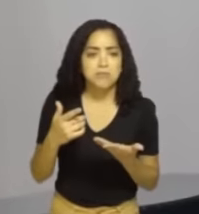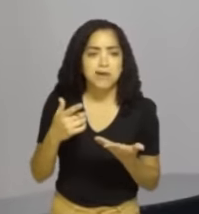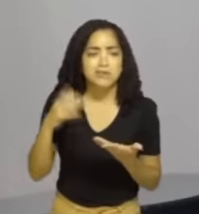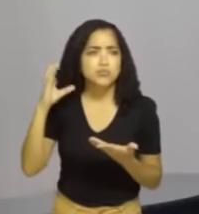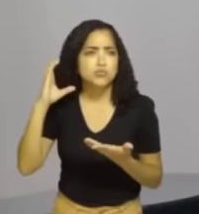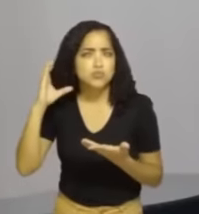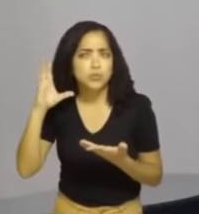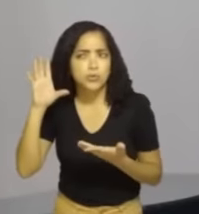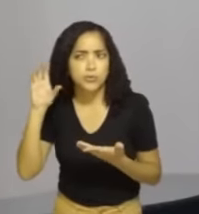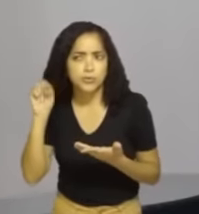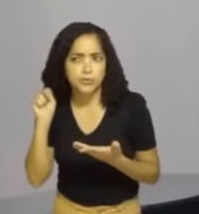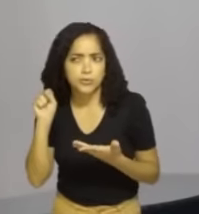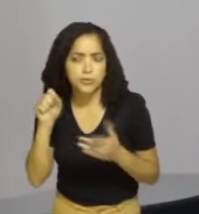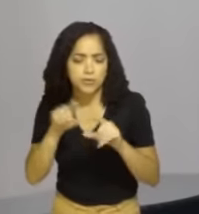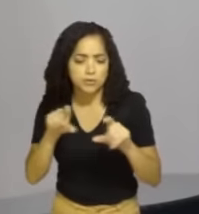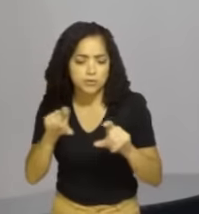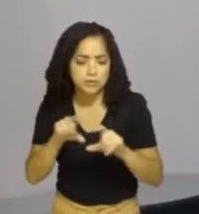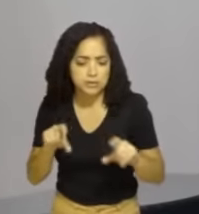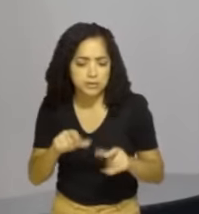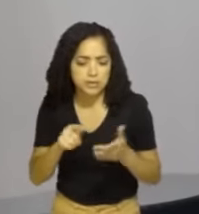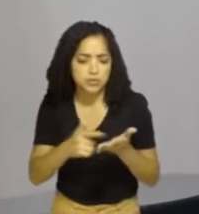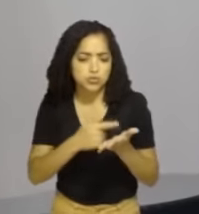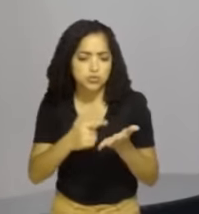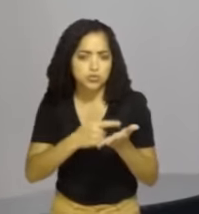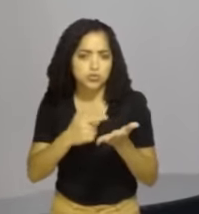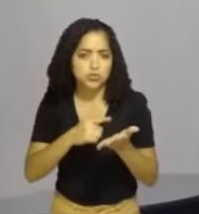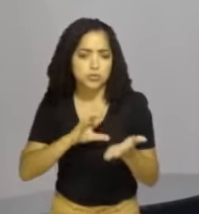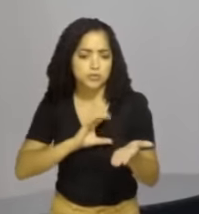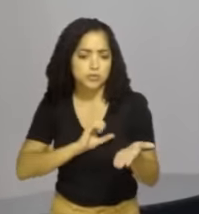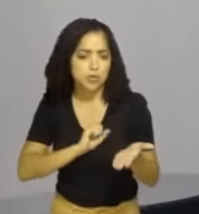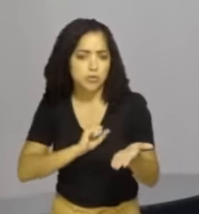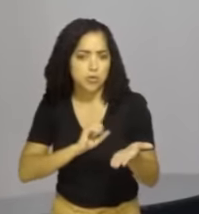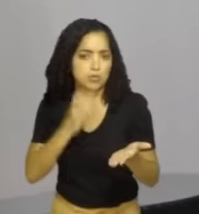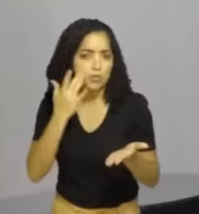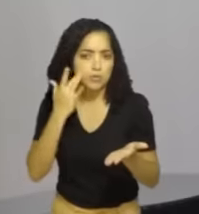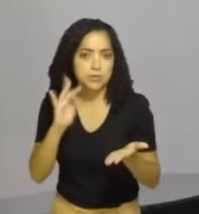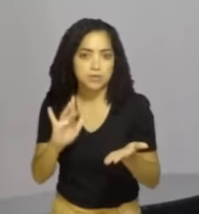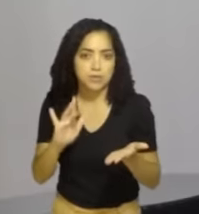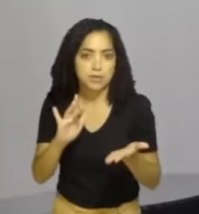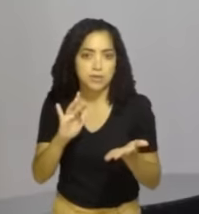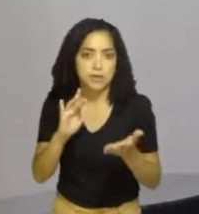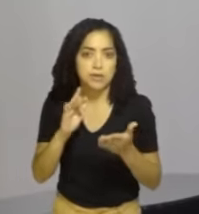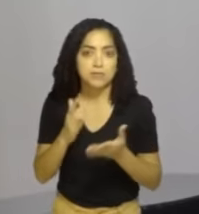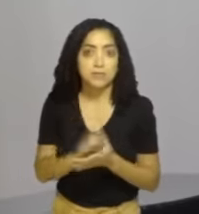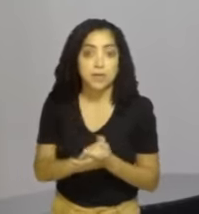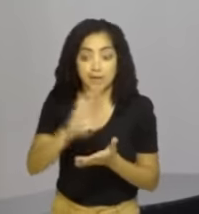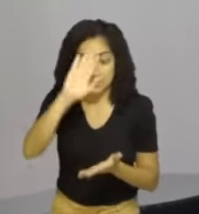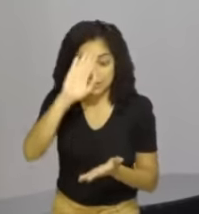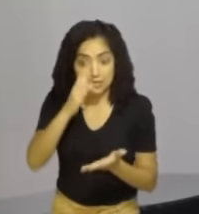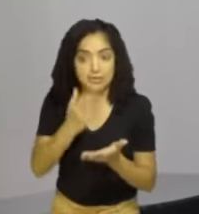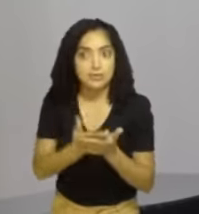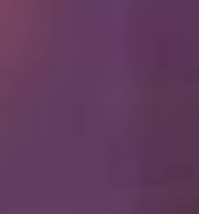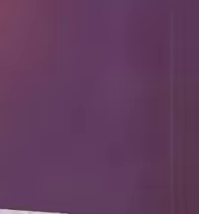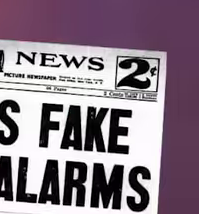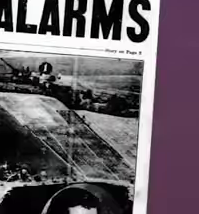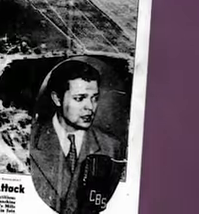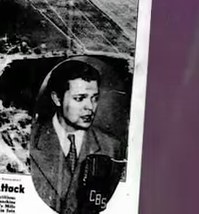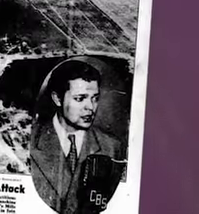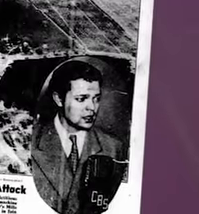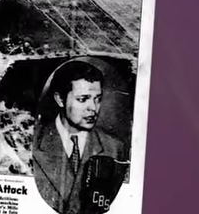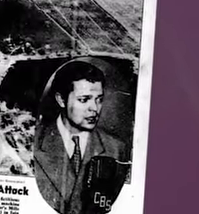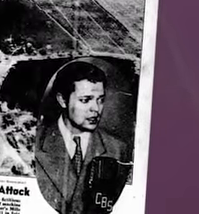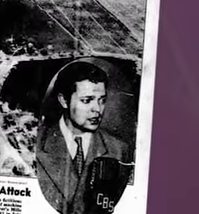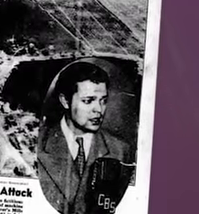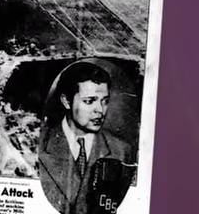aquilo era o trecho de um romance. E algumas pessoas, alguns americanos, realmente acreditaram estar ouvindo na rádio que havia